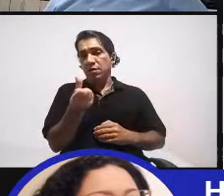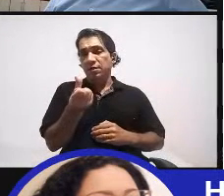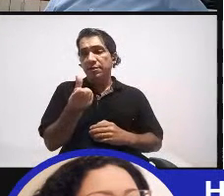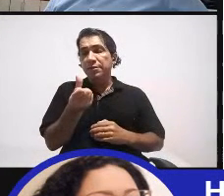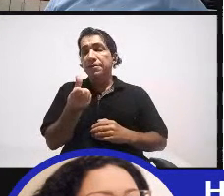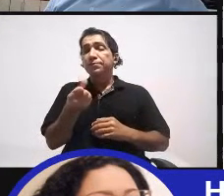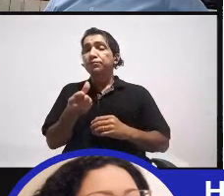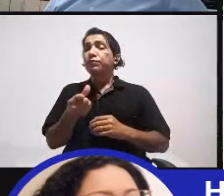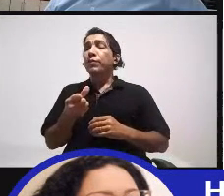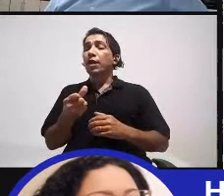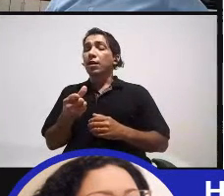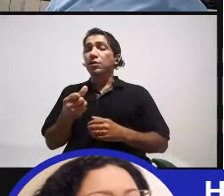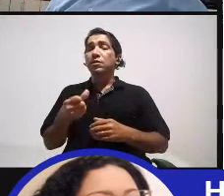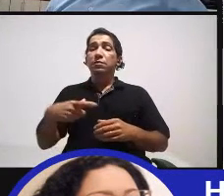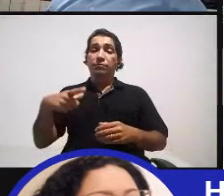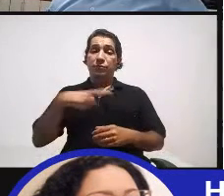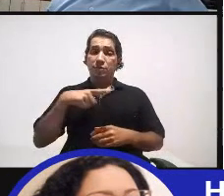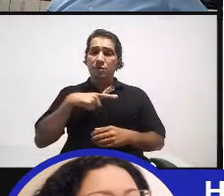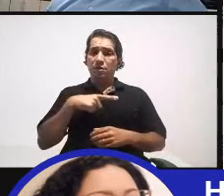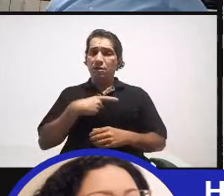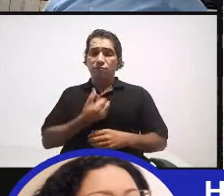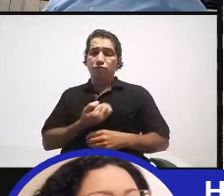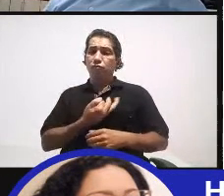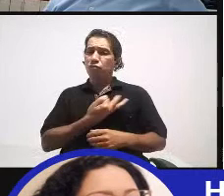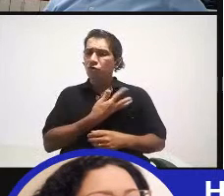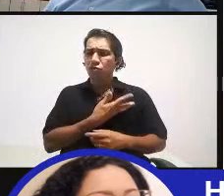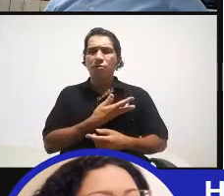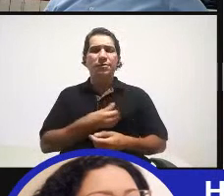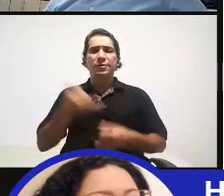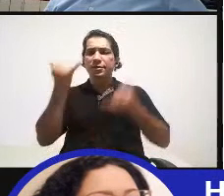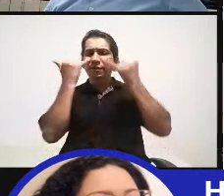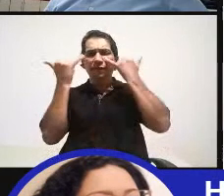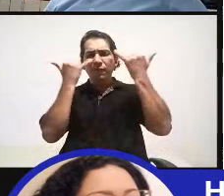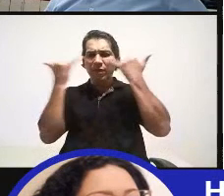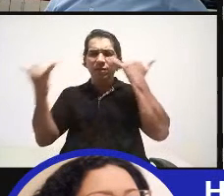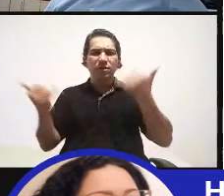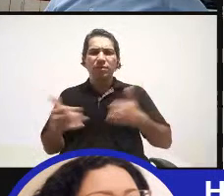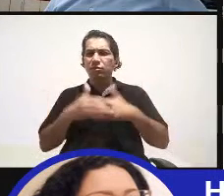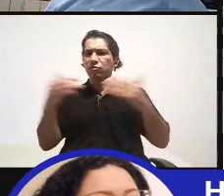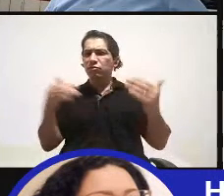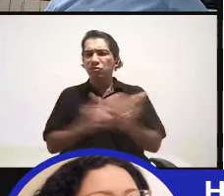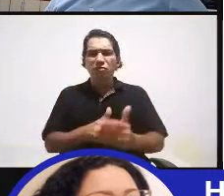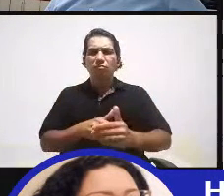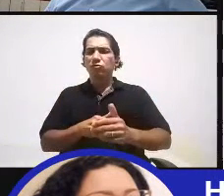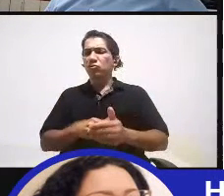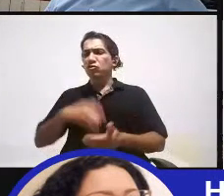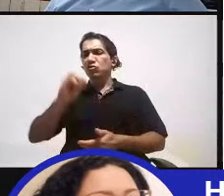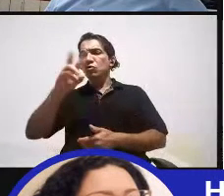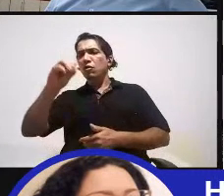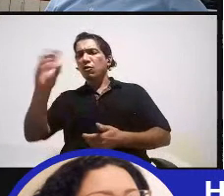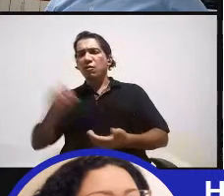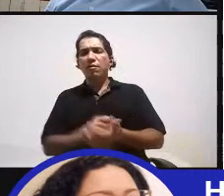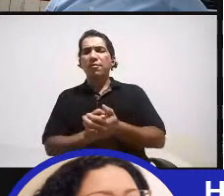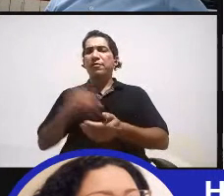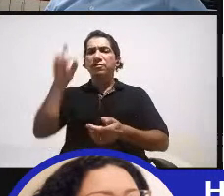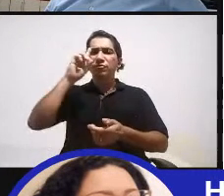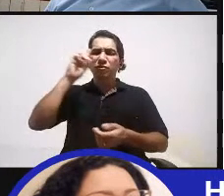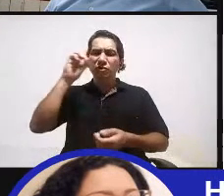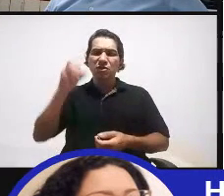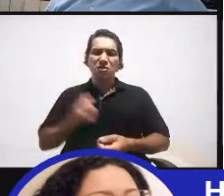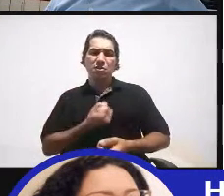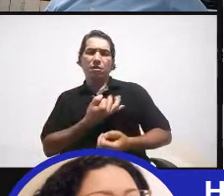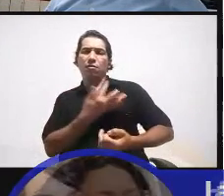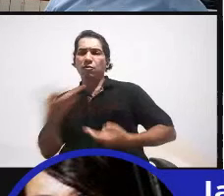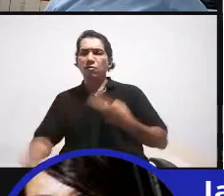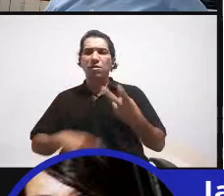né, do aviário, certo? Ok? Quantidade de ovos produzidos por dia, quantidade de ovos por semana, quantidade